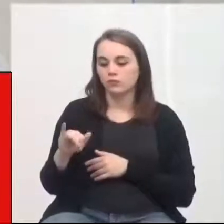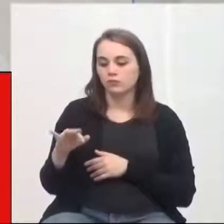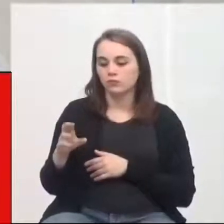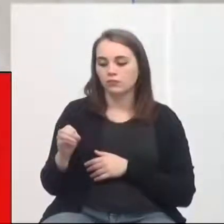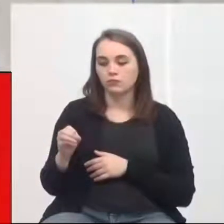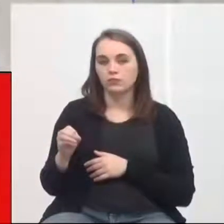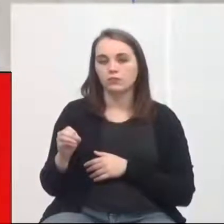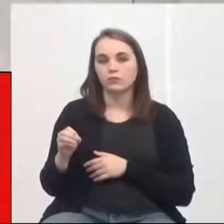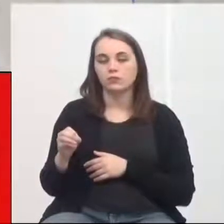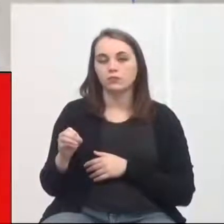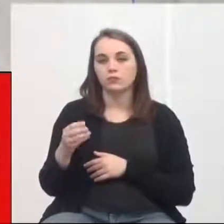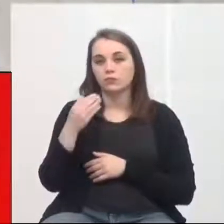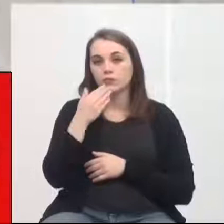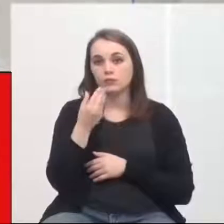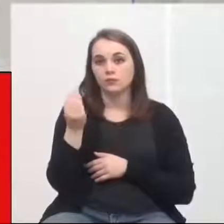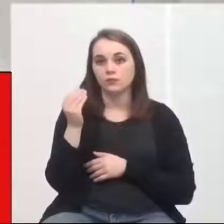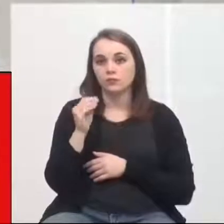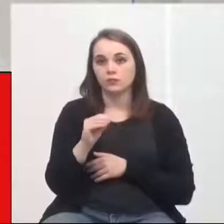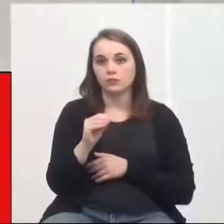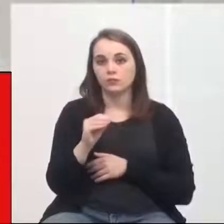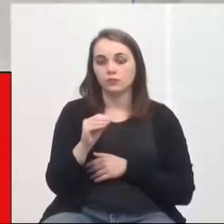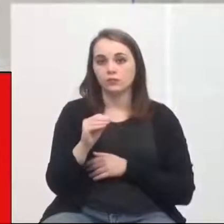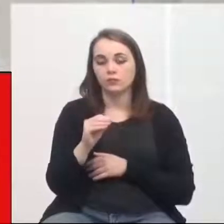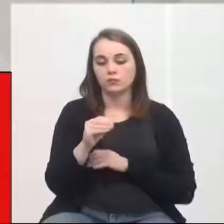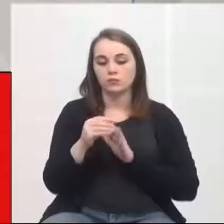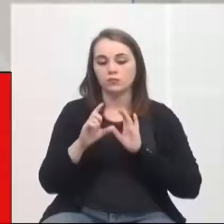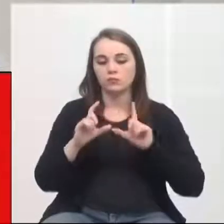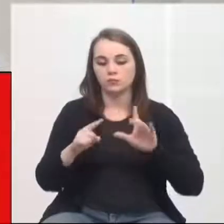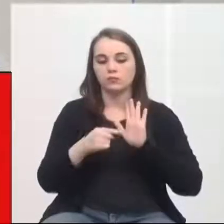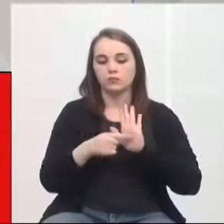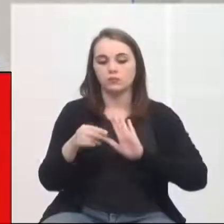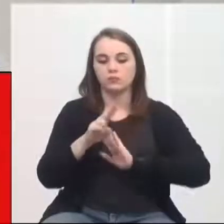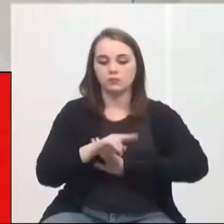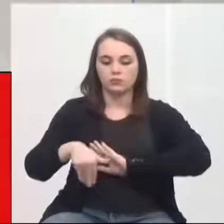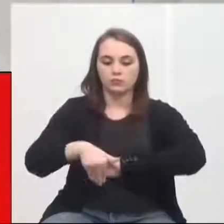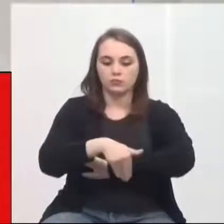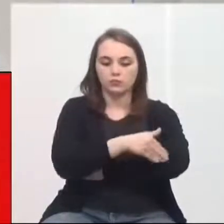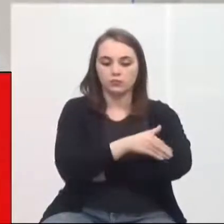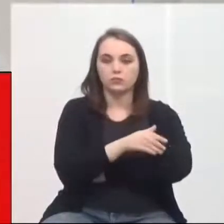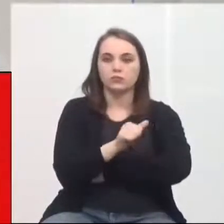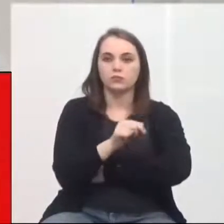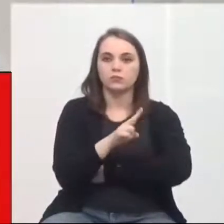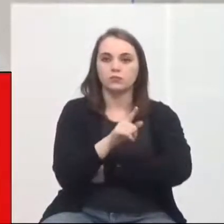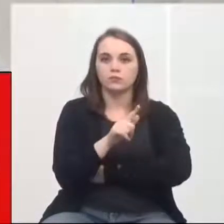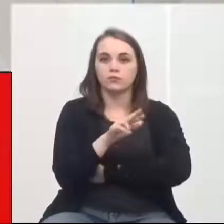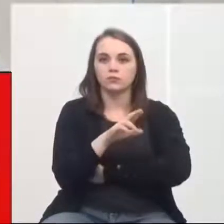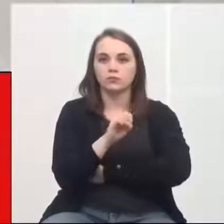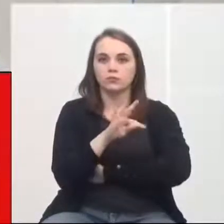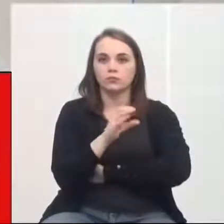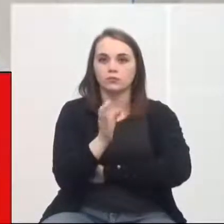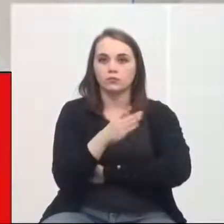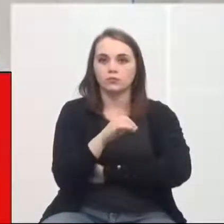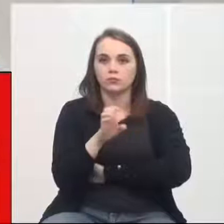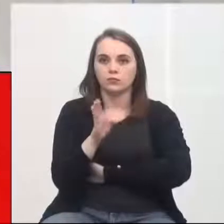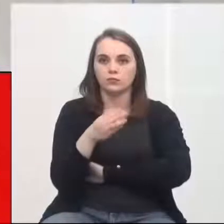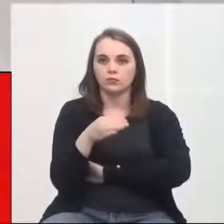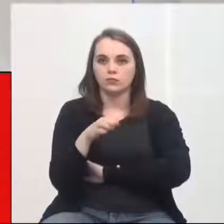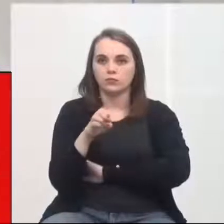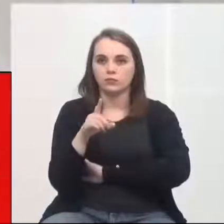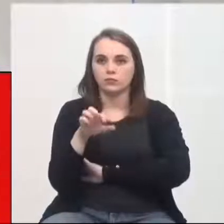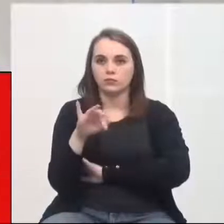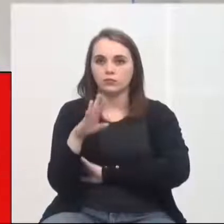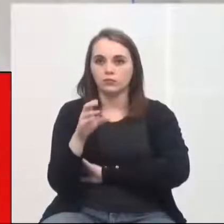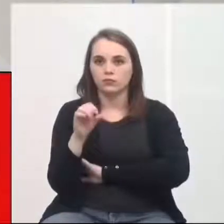Zairo Casa Grande, instalação de placa indicativa com o nome da rua Augusto de Medeiros, localizado no loteamento Vale do Horizonte, no